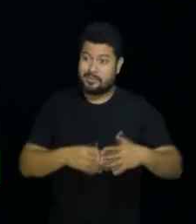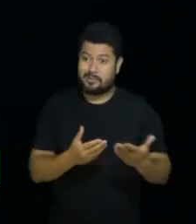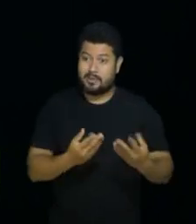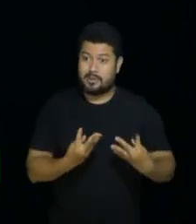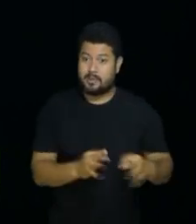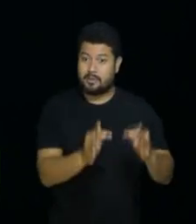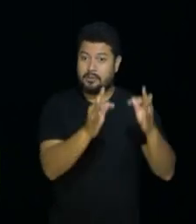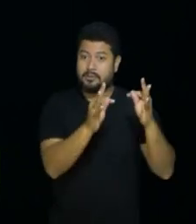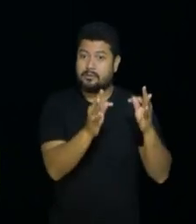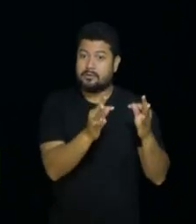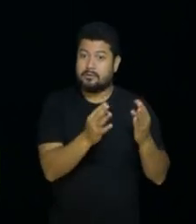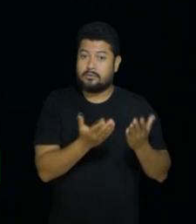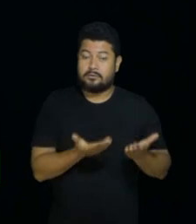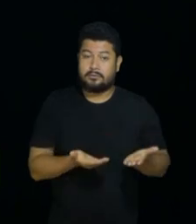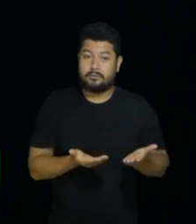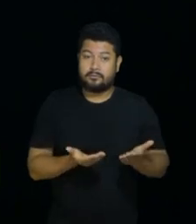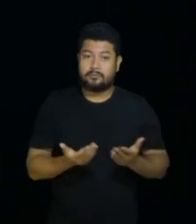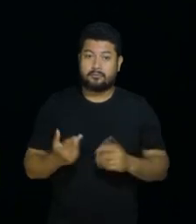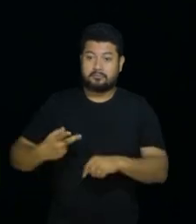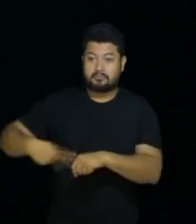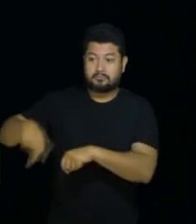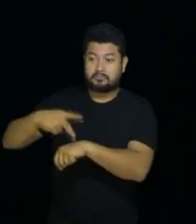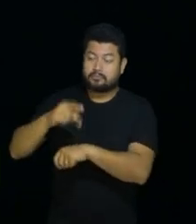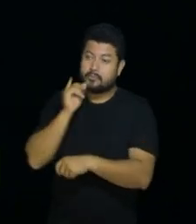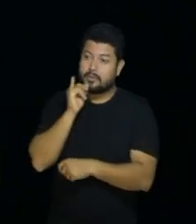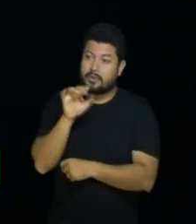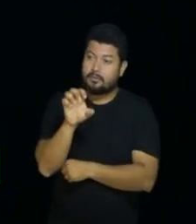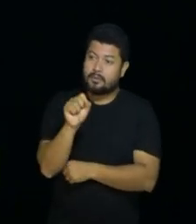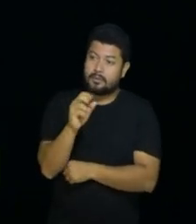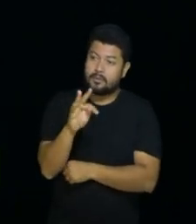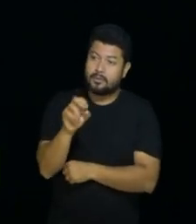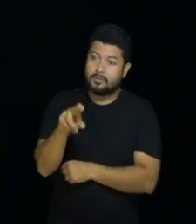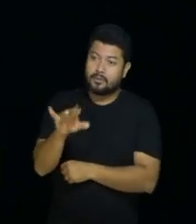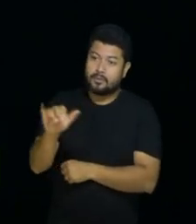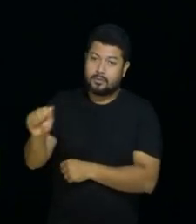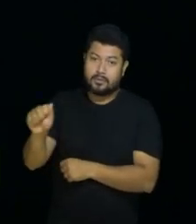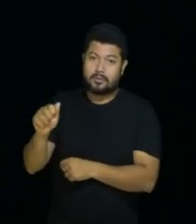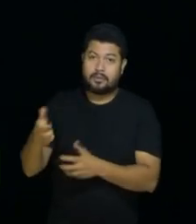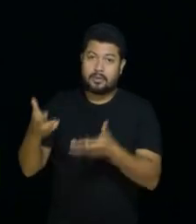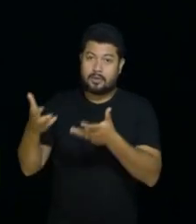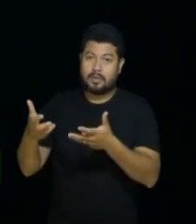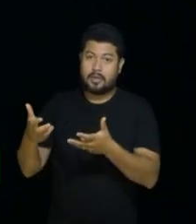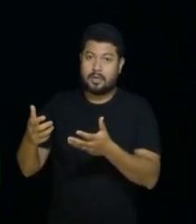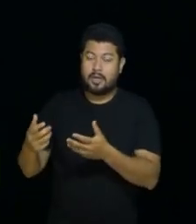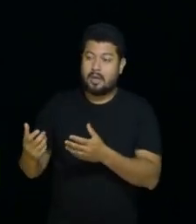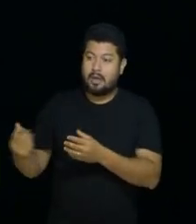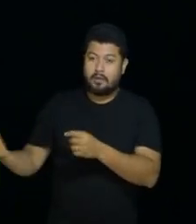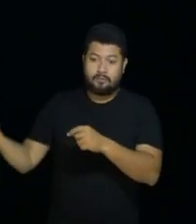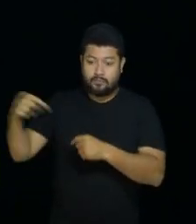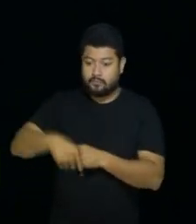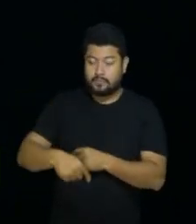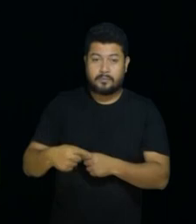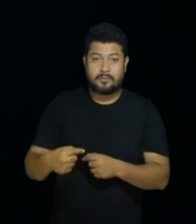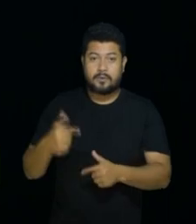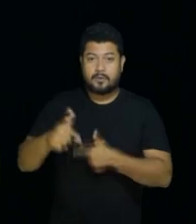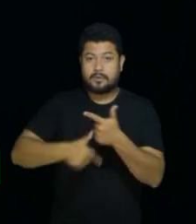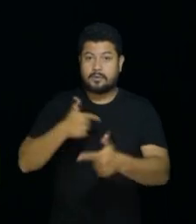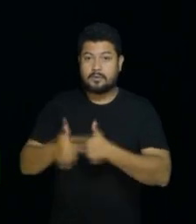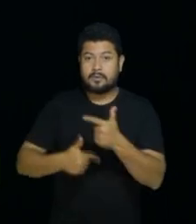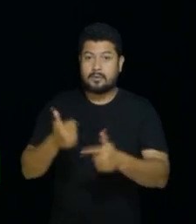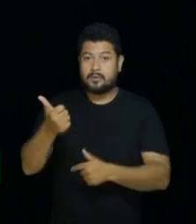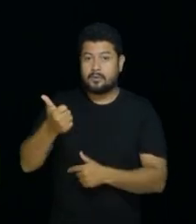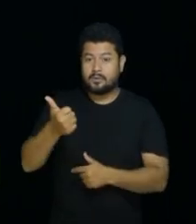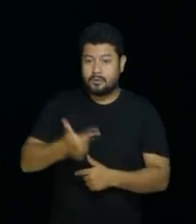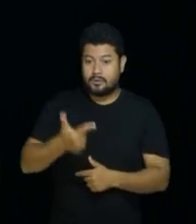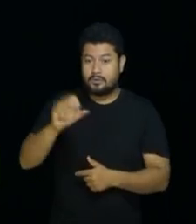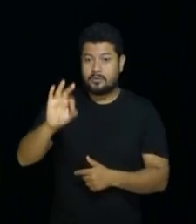Então, enquanto países como a Estônia, que quer receber empresários, pessoas de fora para trabalhar, e apenas 12% de